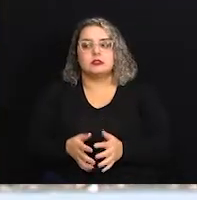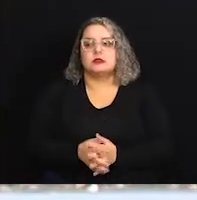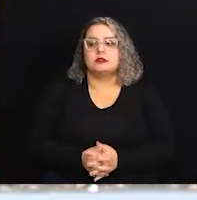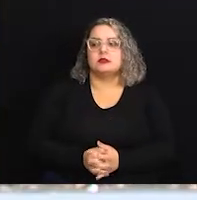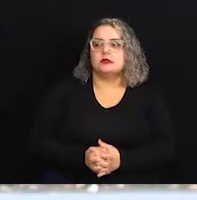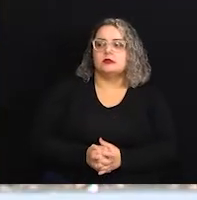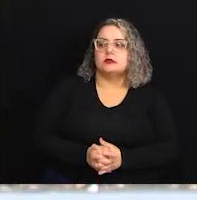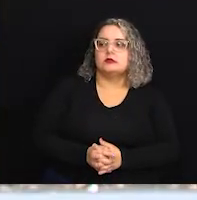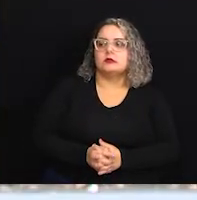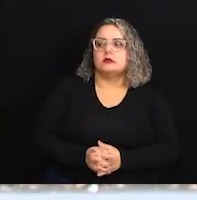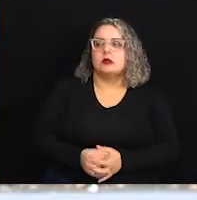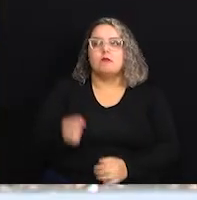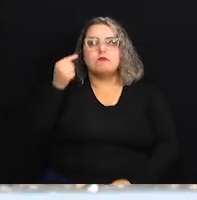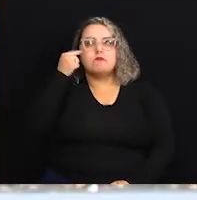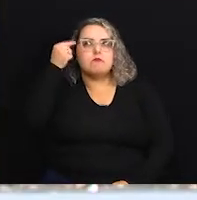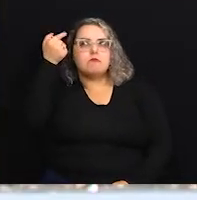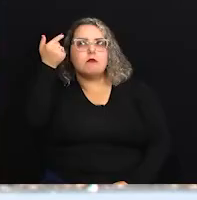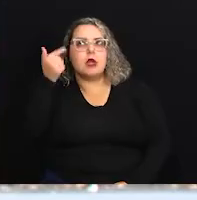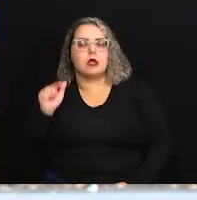precisamos